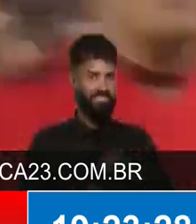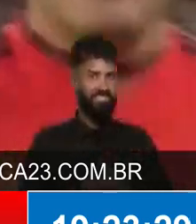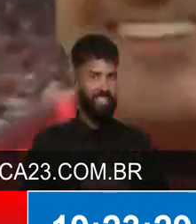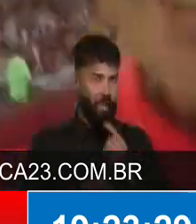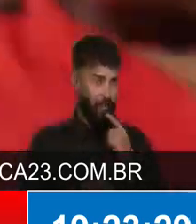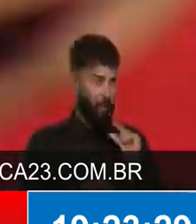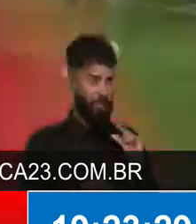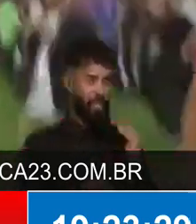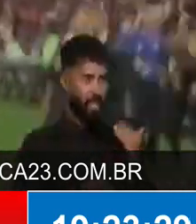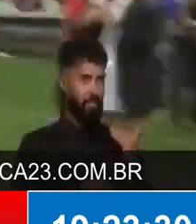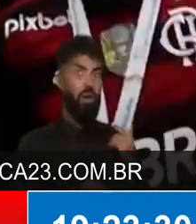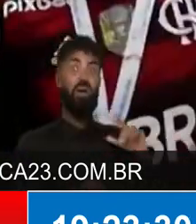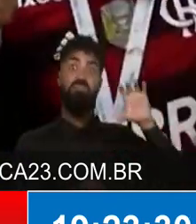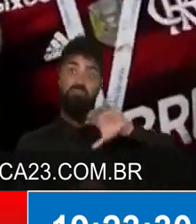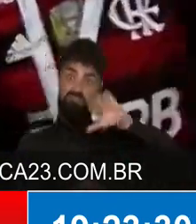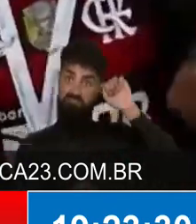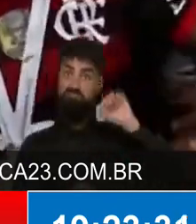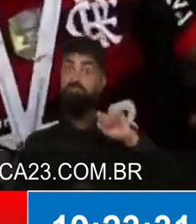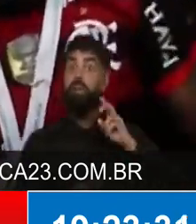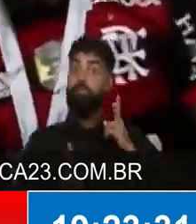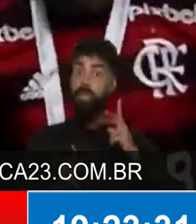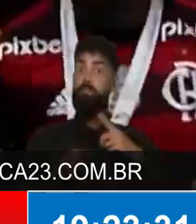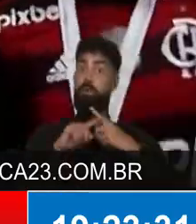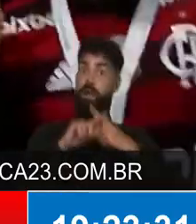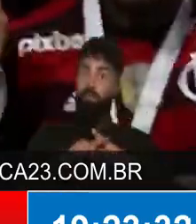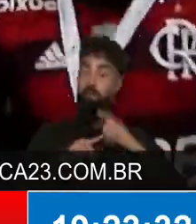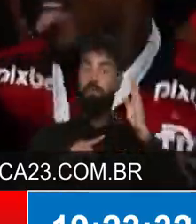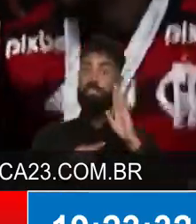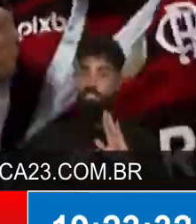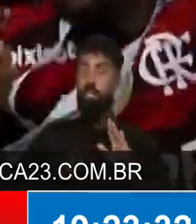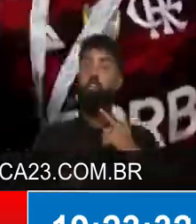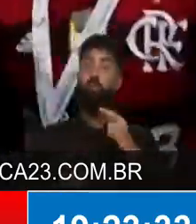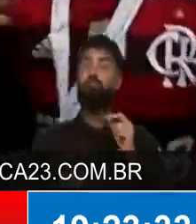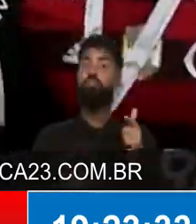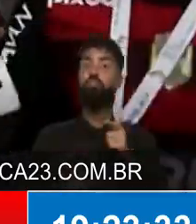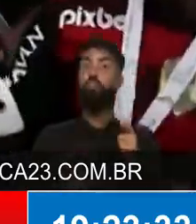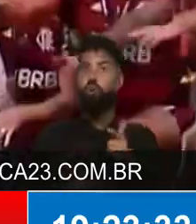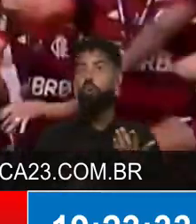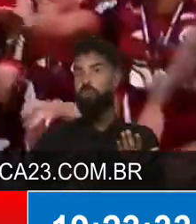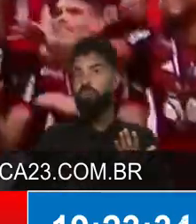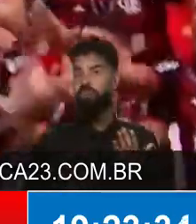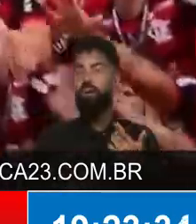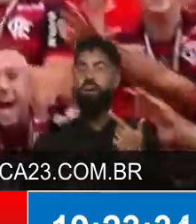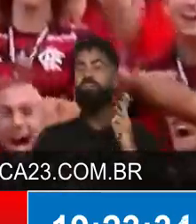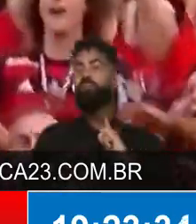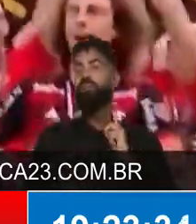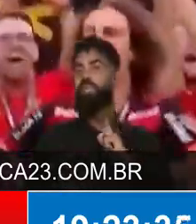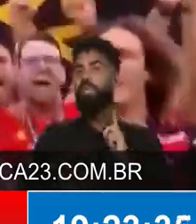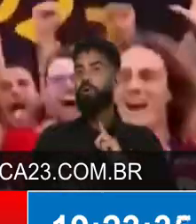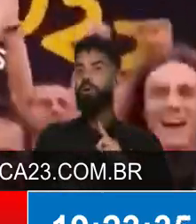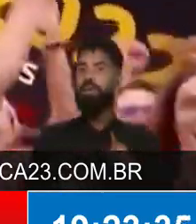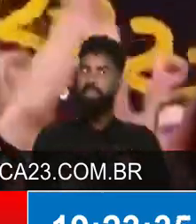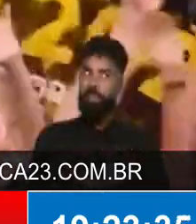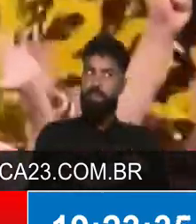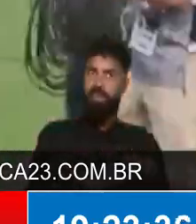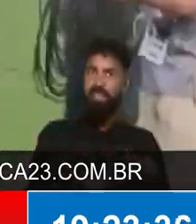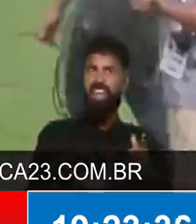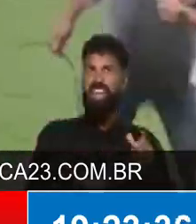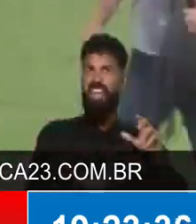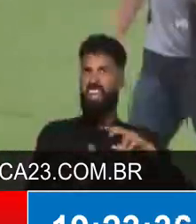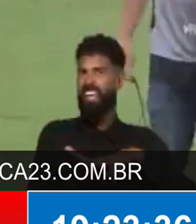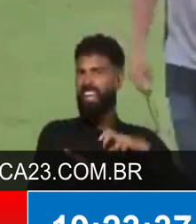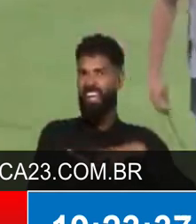recentemente, voltou a levantar a taça pelo mesmo torneio em 2022 pelo Flamengo, time no qual também comemorou o título